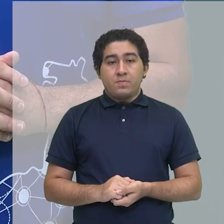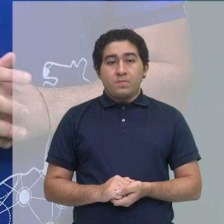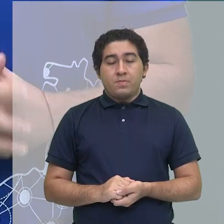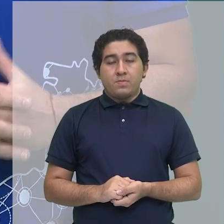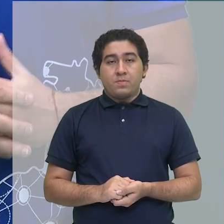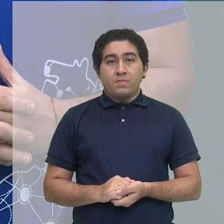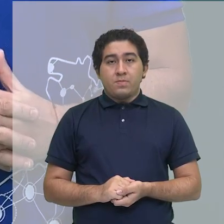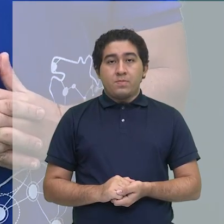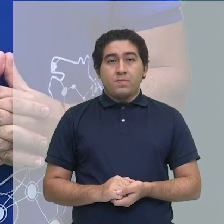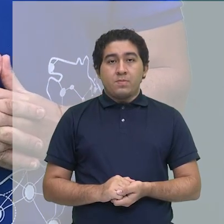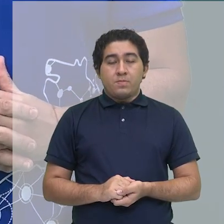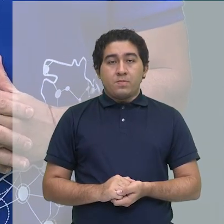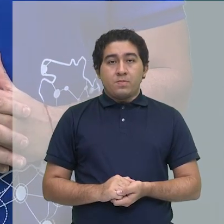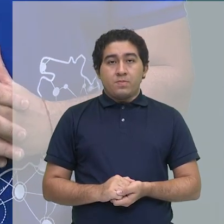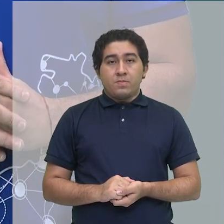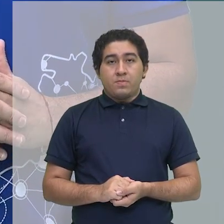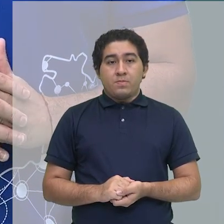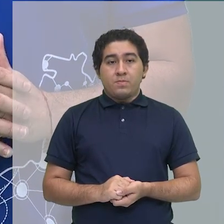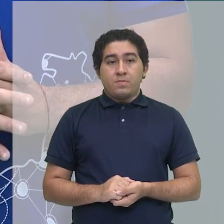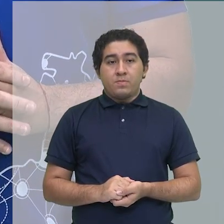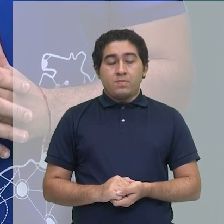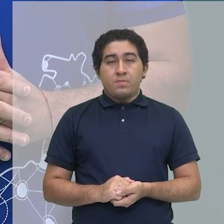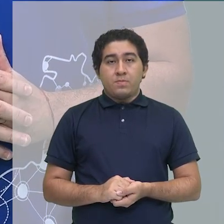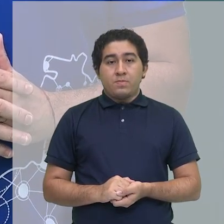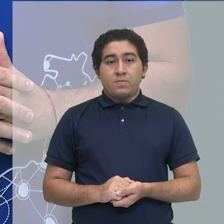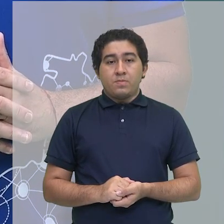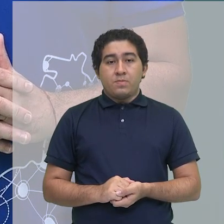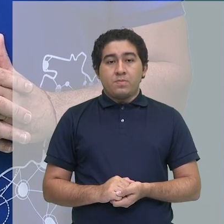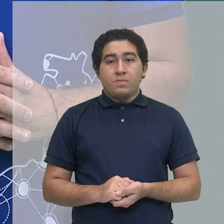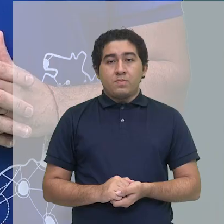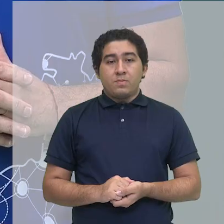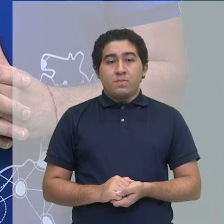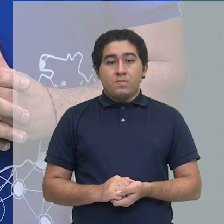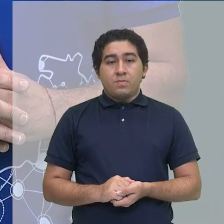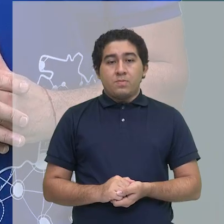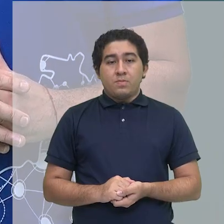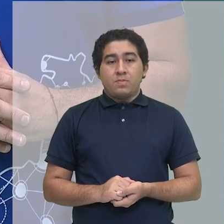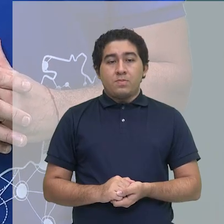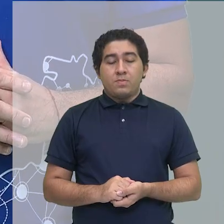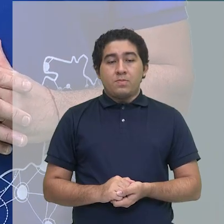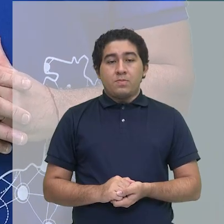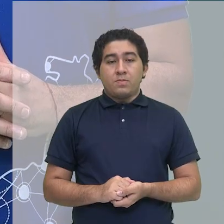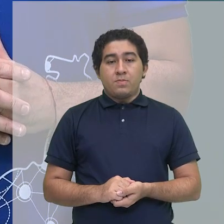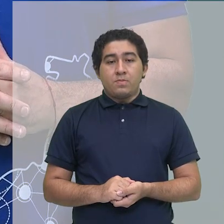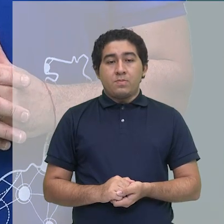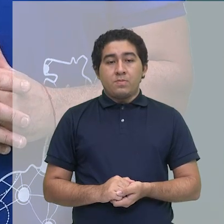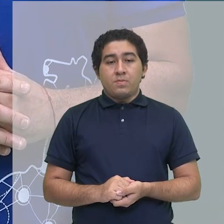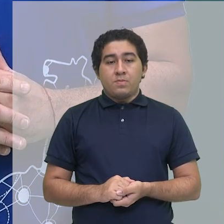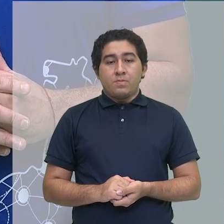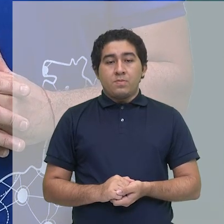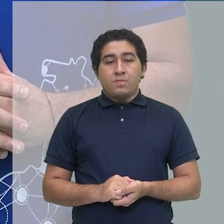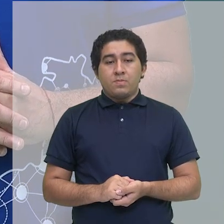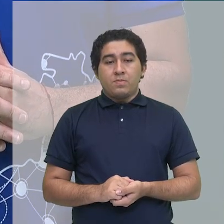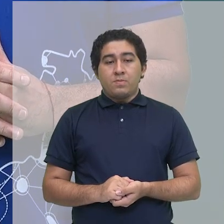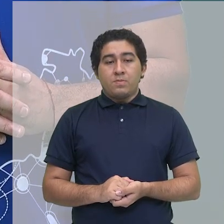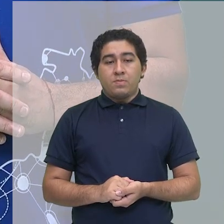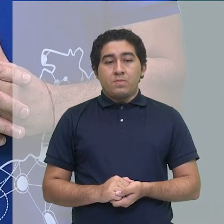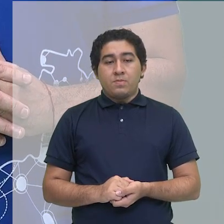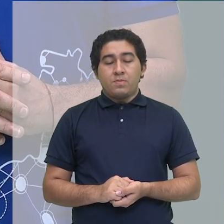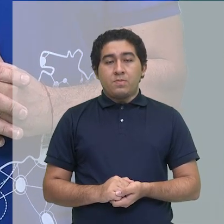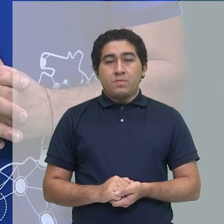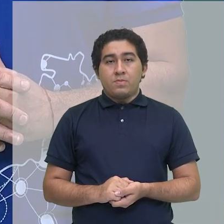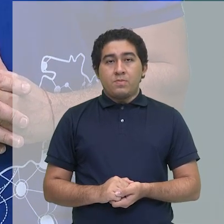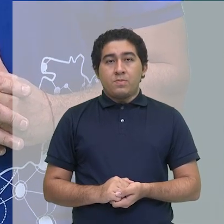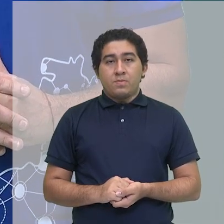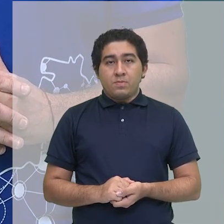started in 1965. The dispute was informal and people danced in the